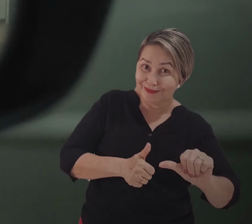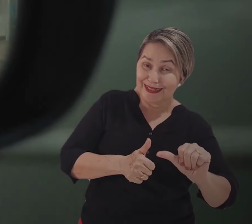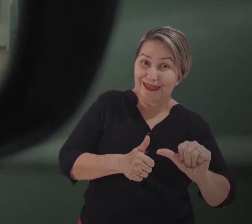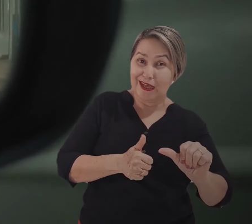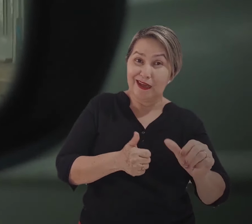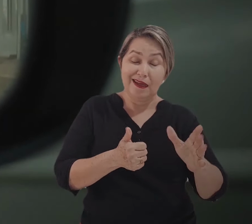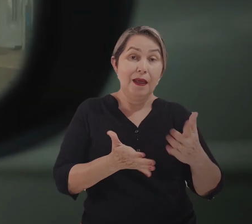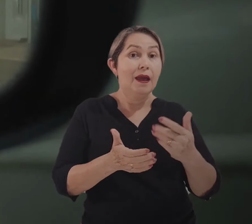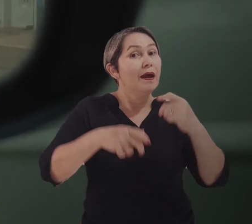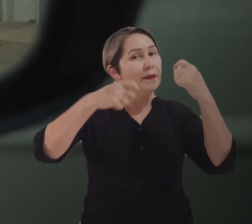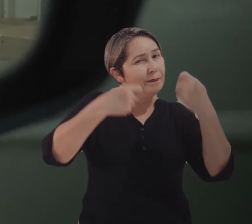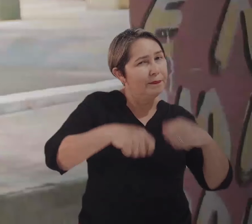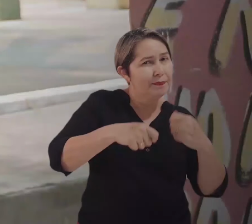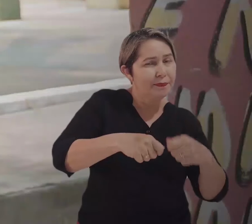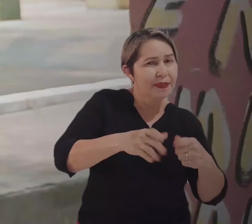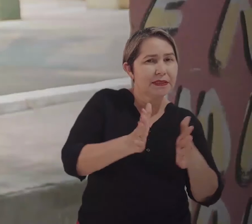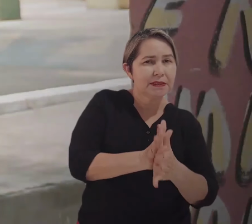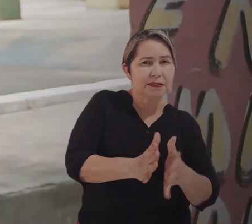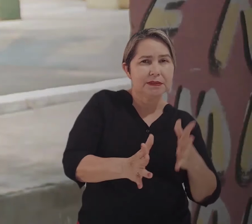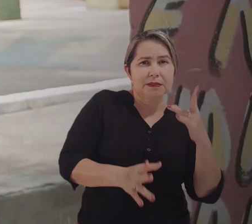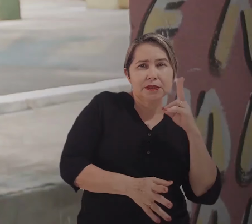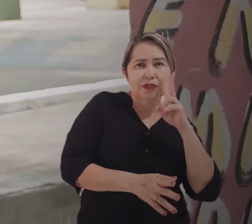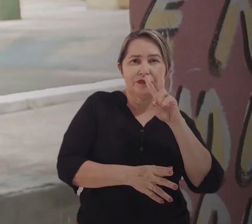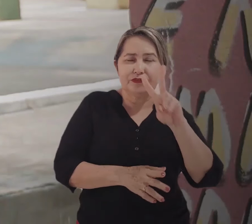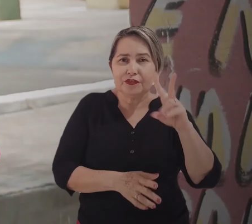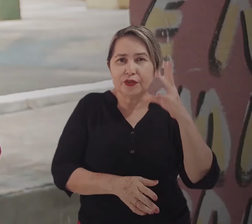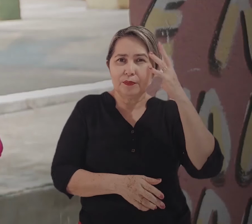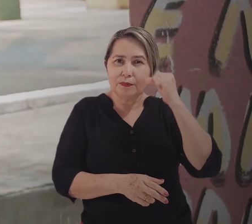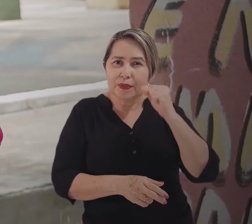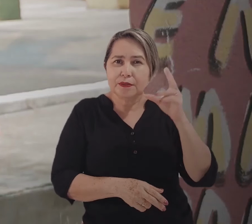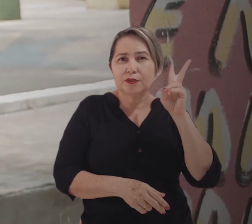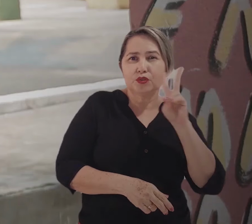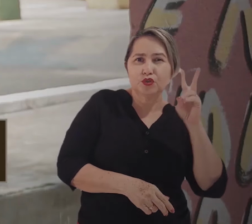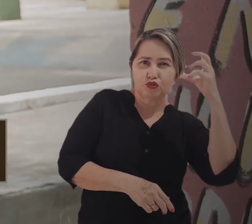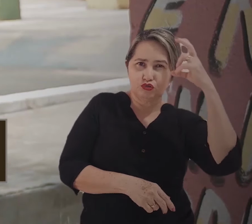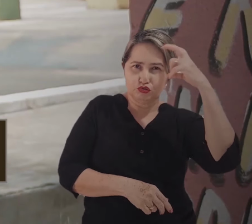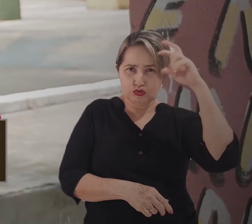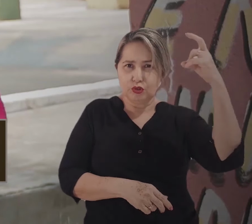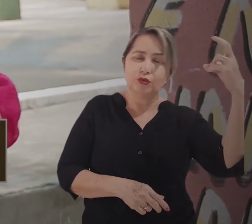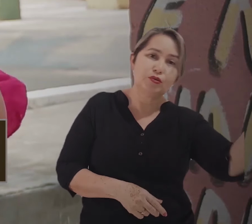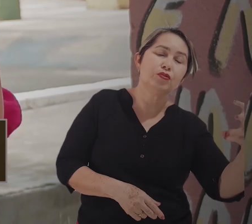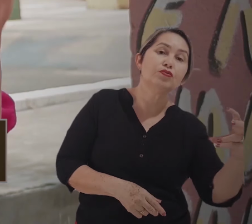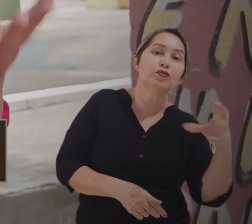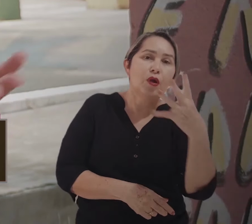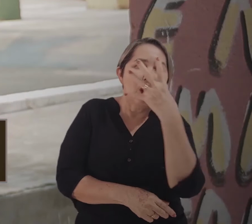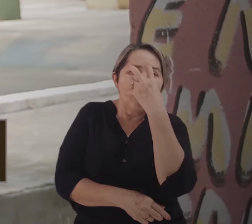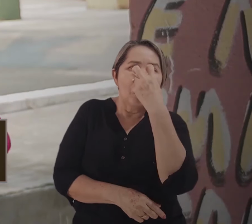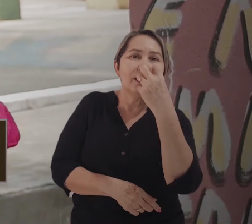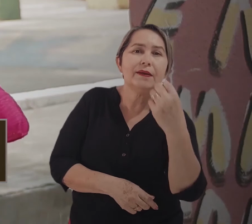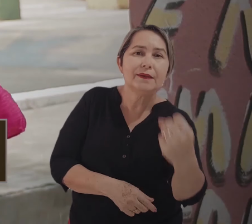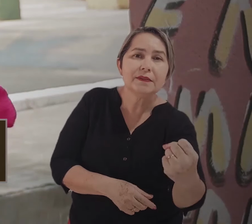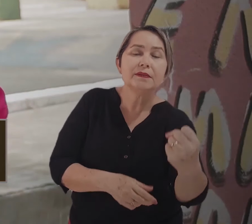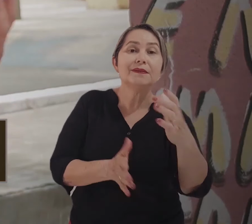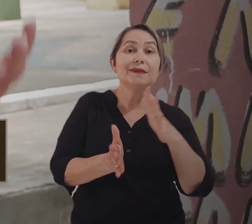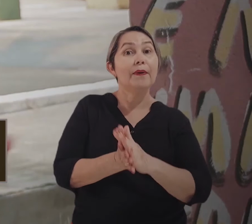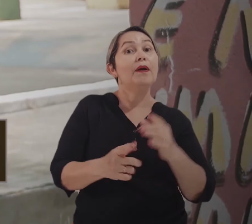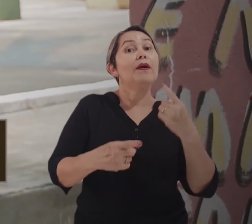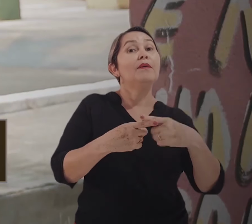a olhar o patrimônio histórico cultural como um atrativo, já que a gente está aí